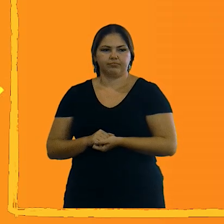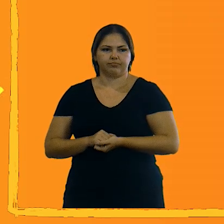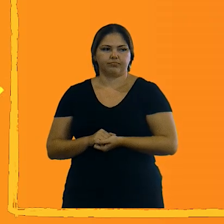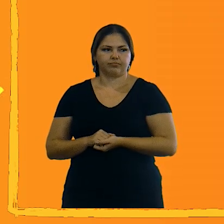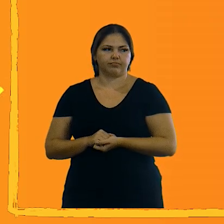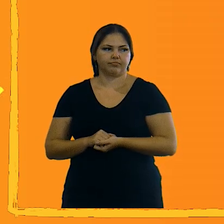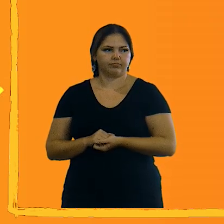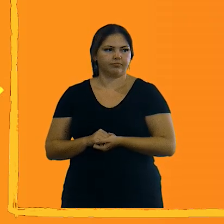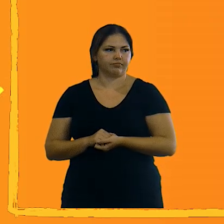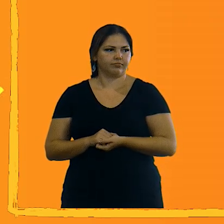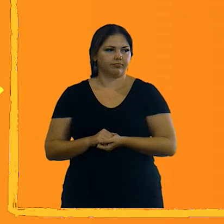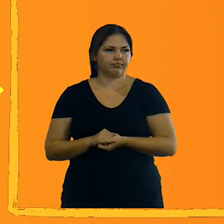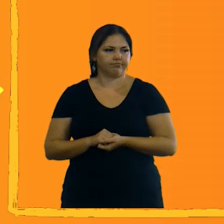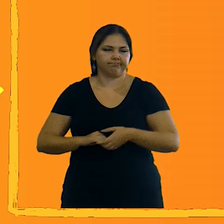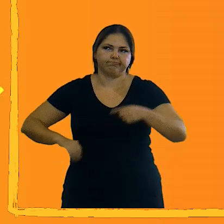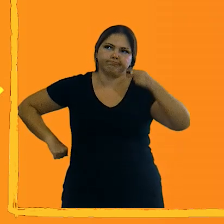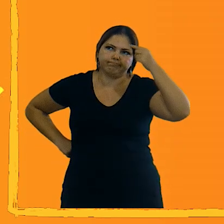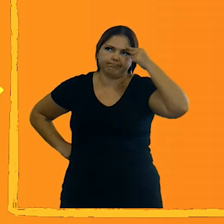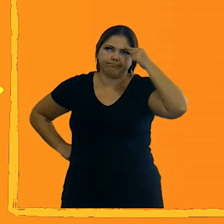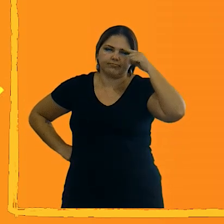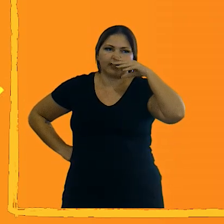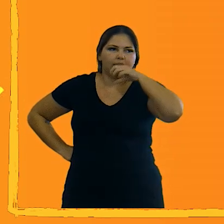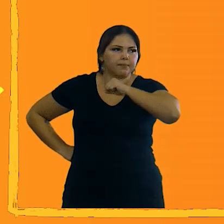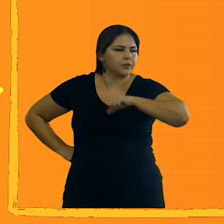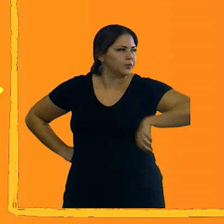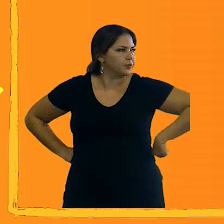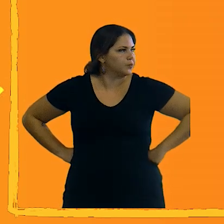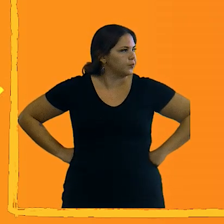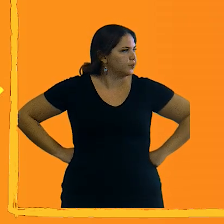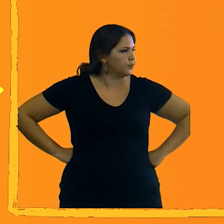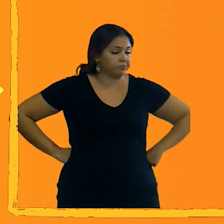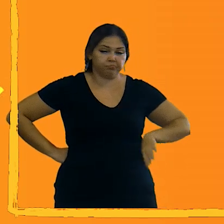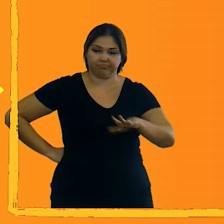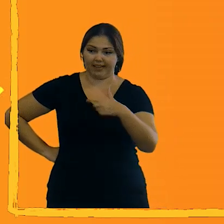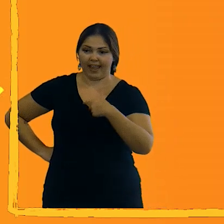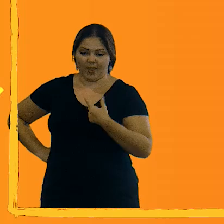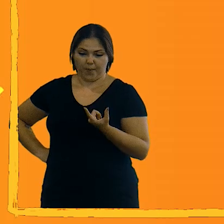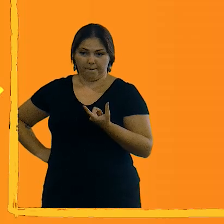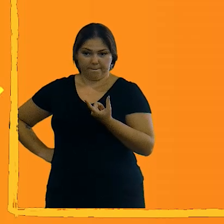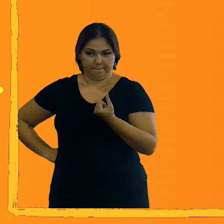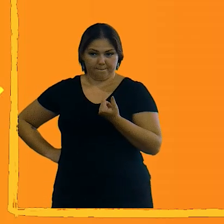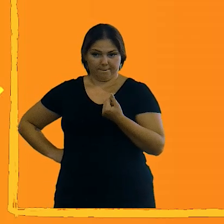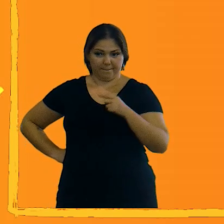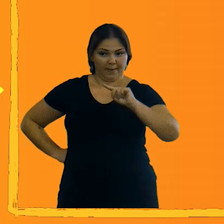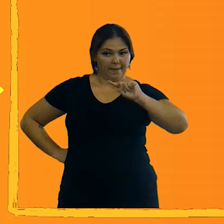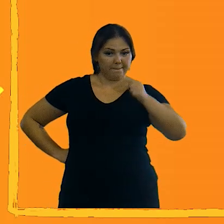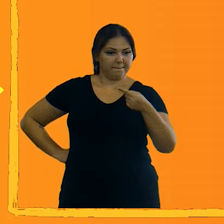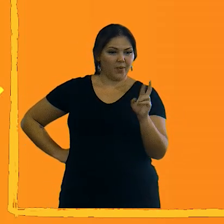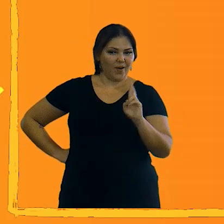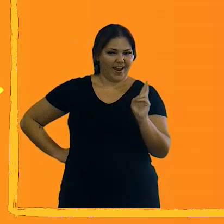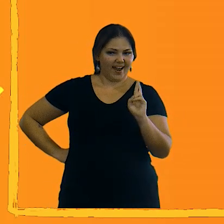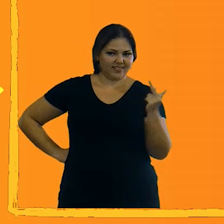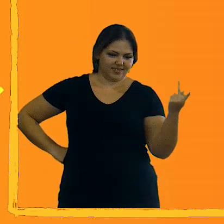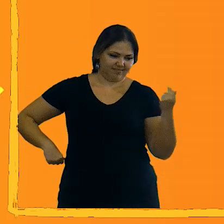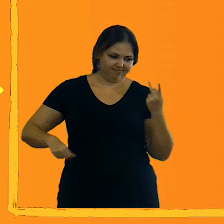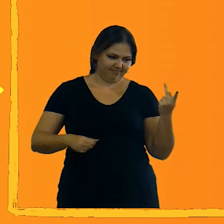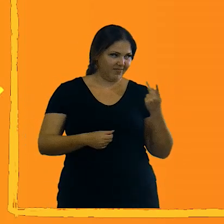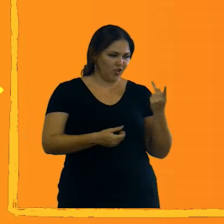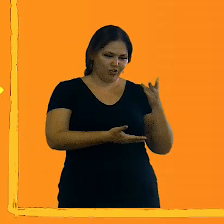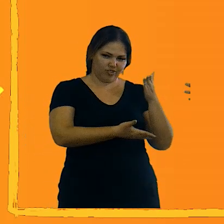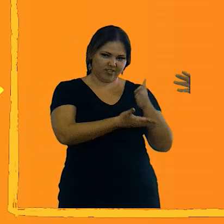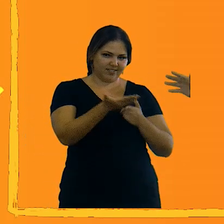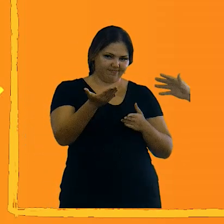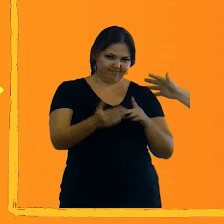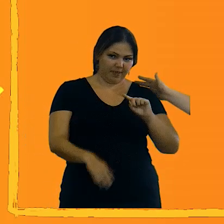proporcional Vamos pensar aqui rápido eu tenho R 1000 para dividir entre eu e ela eu